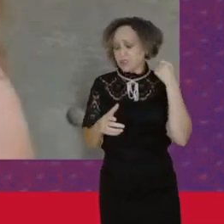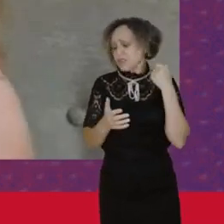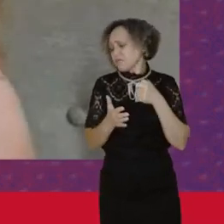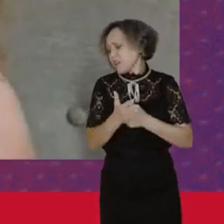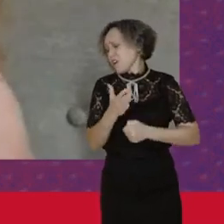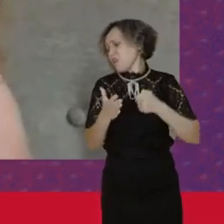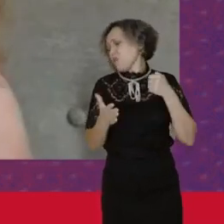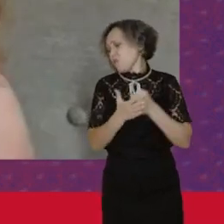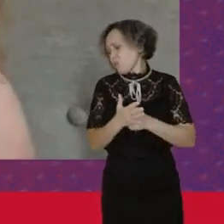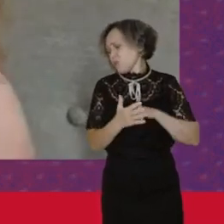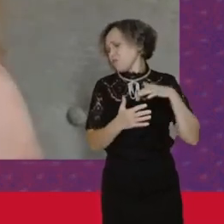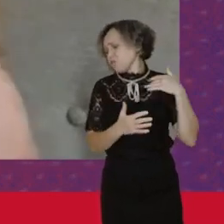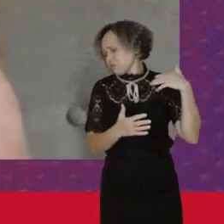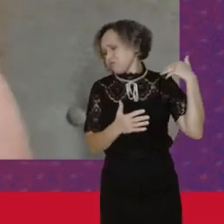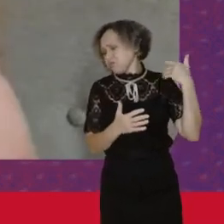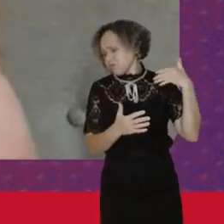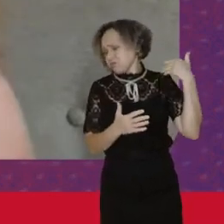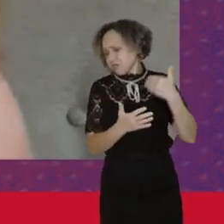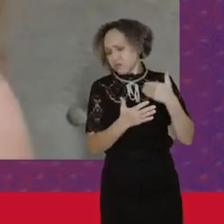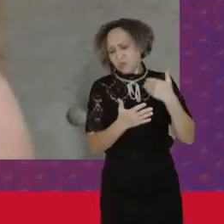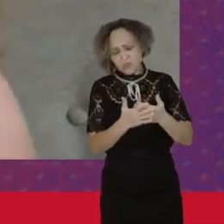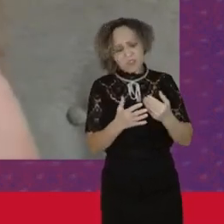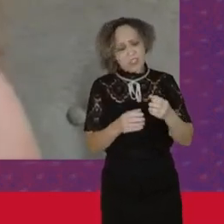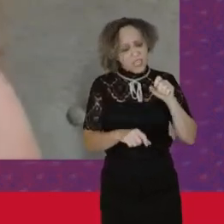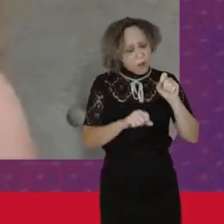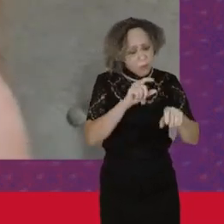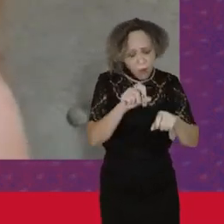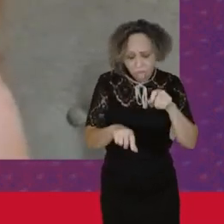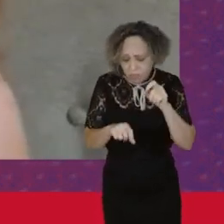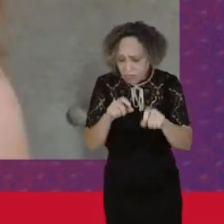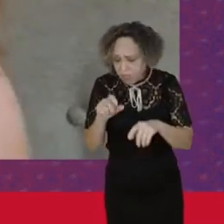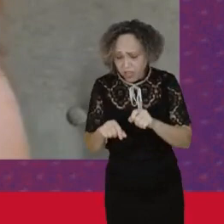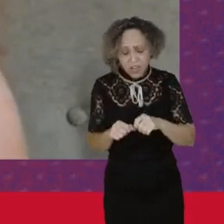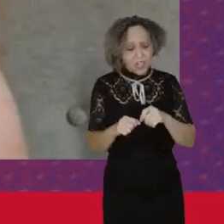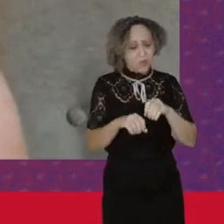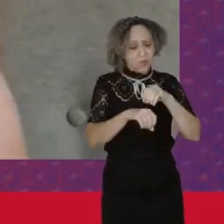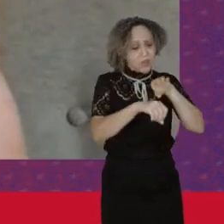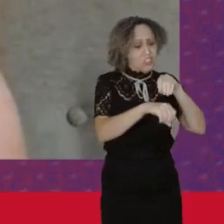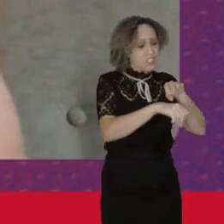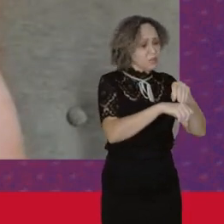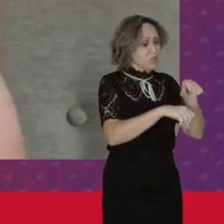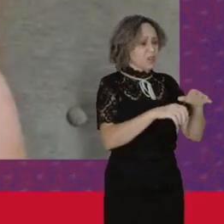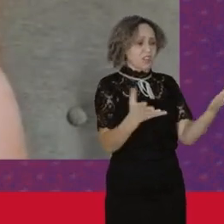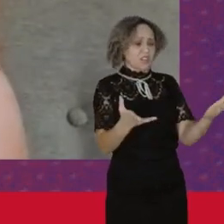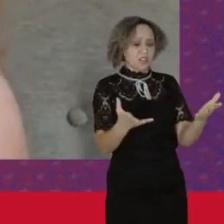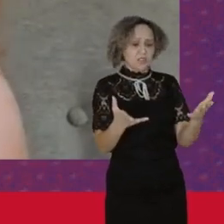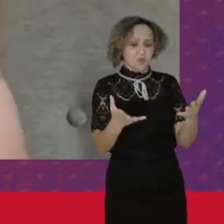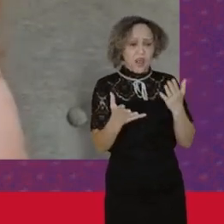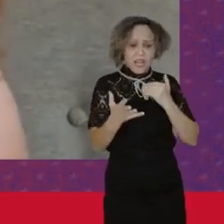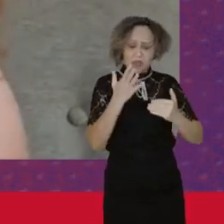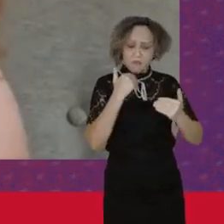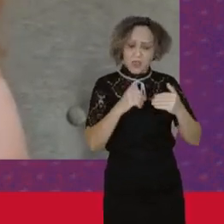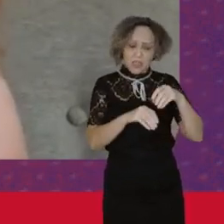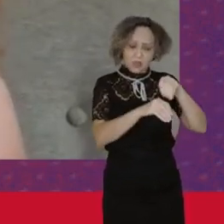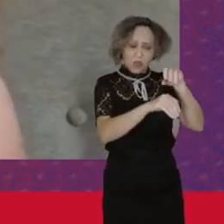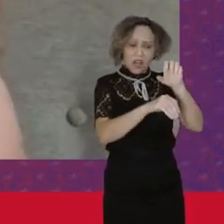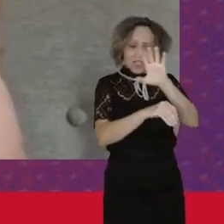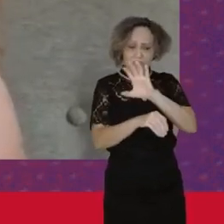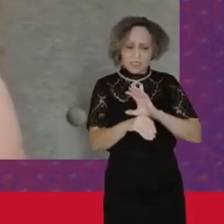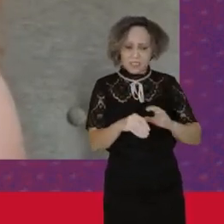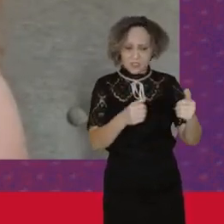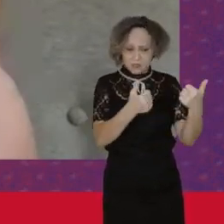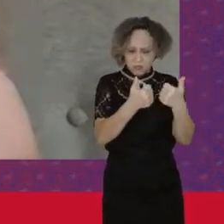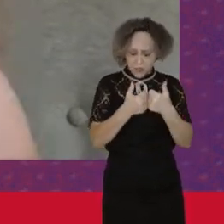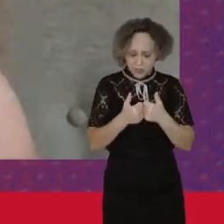tempo, né, produzindo, gerando renda, distribuindo riqueza ali nas suas regiões. Quando falamos também de política